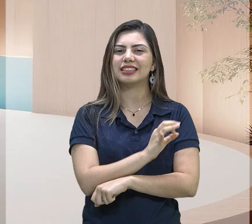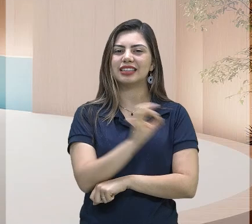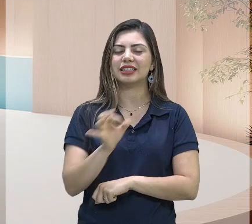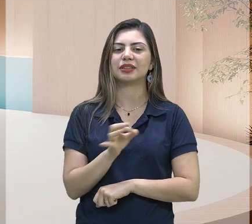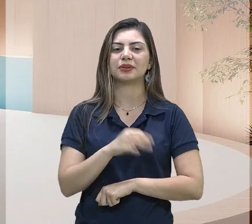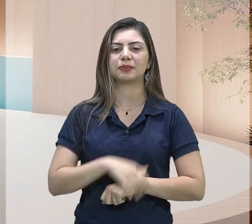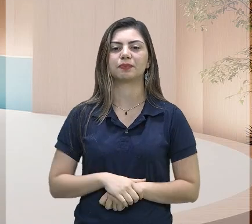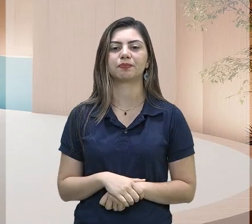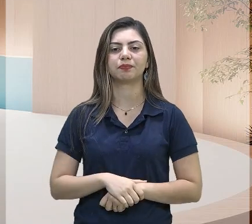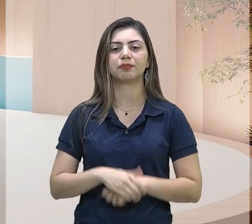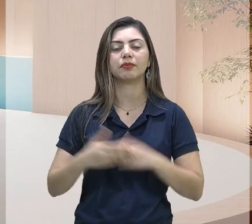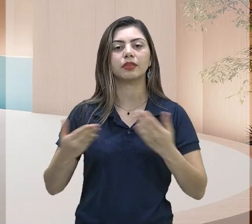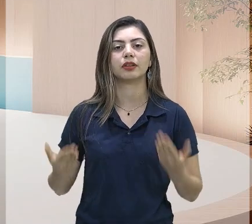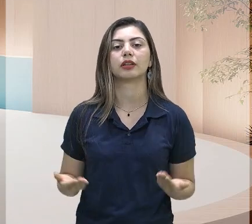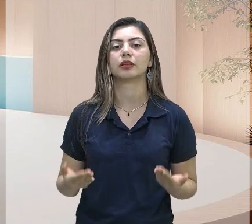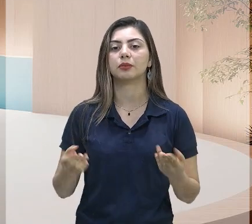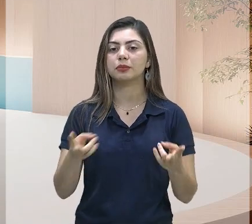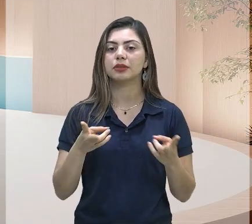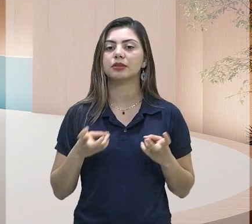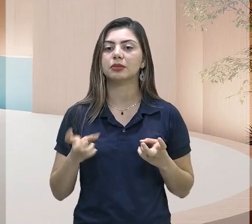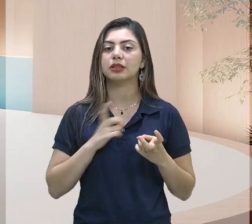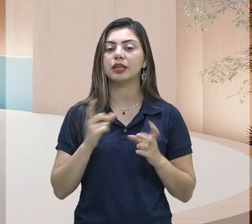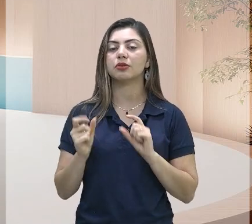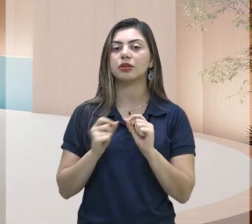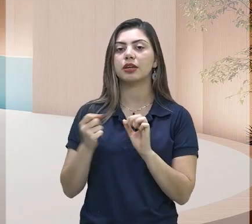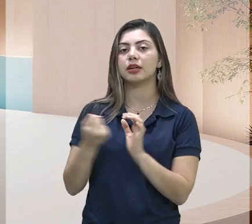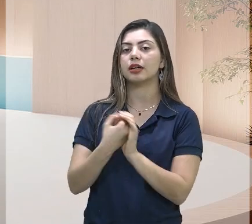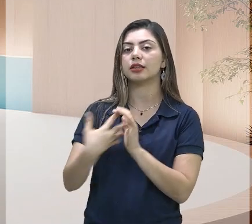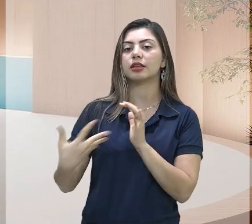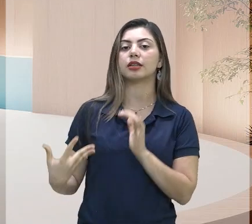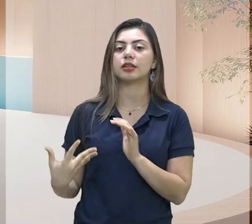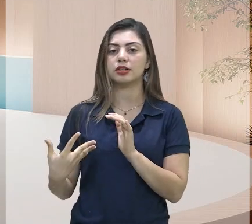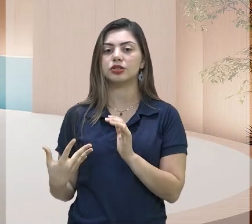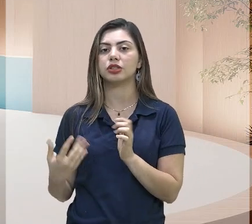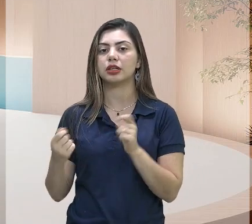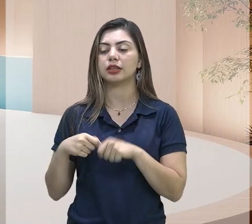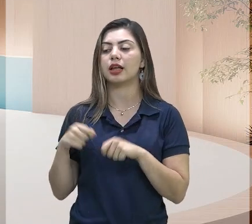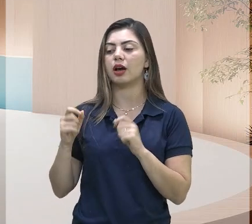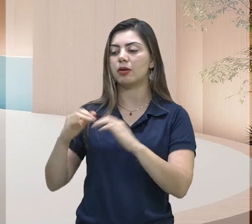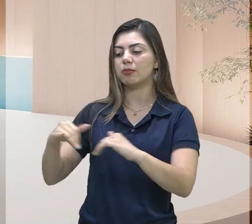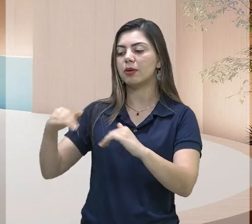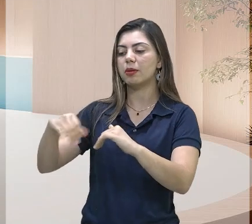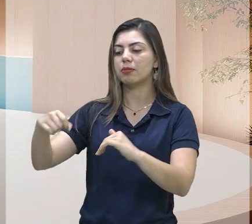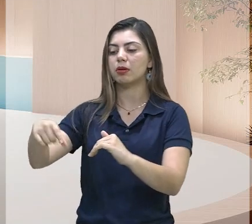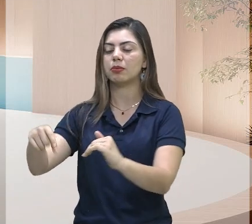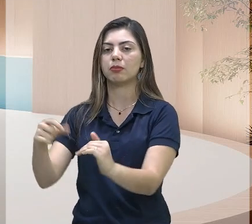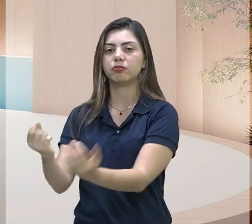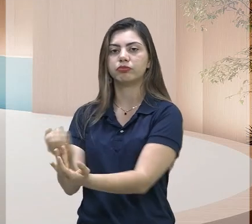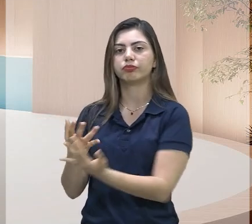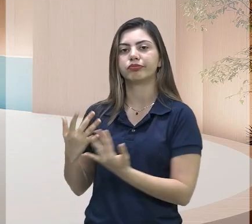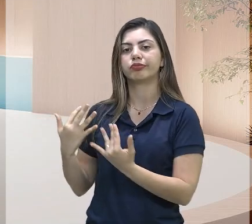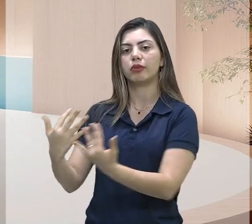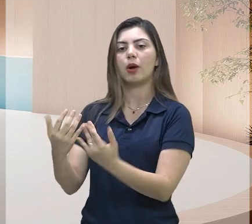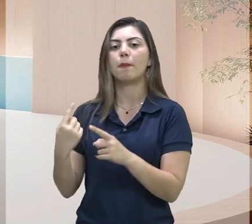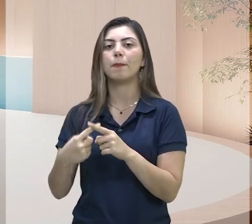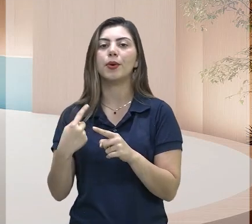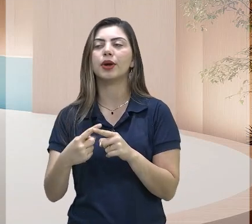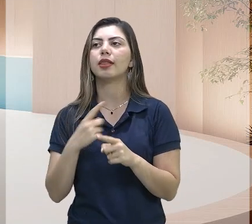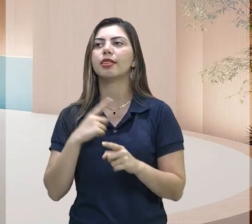Ele possui boas condições físicas para a agricultura, porque ele está associado ali a uma boa